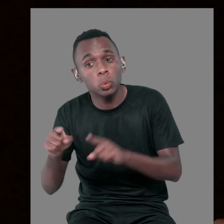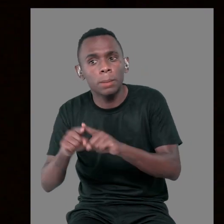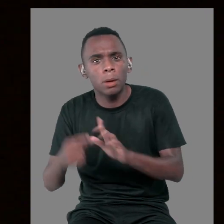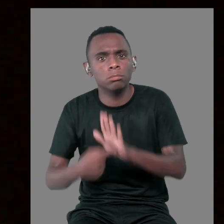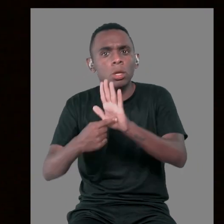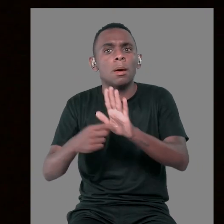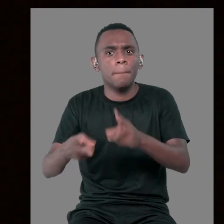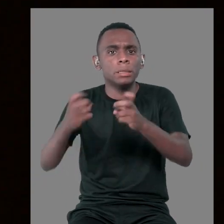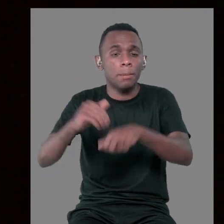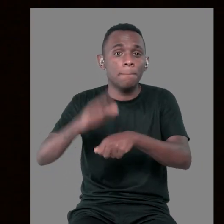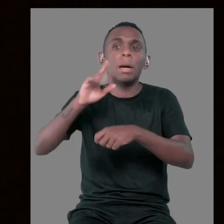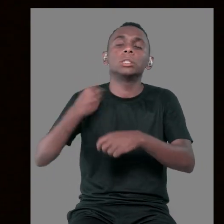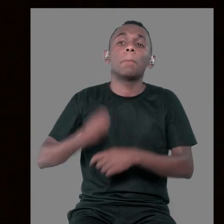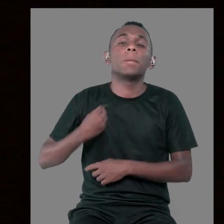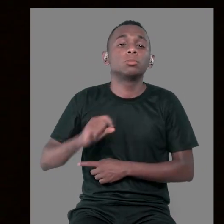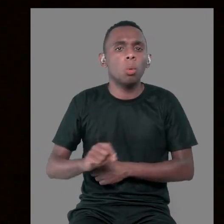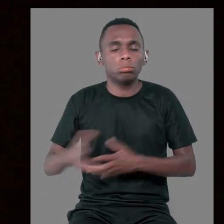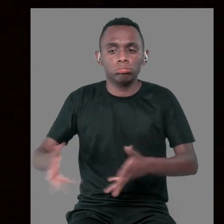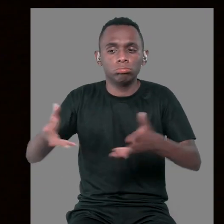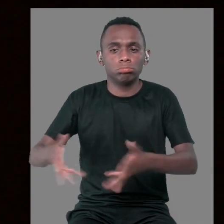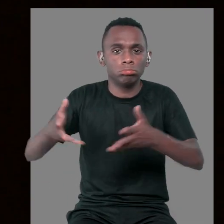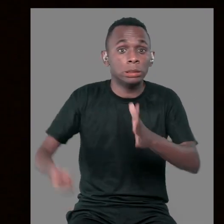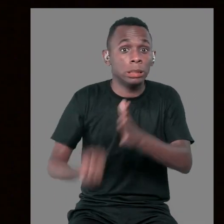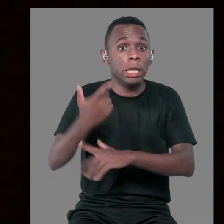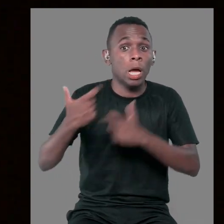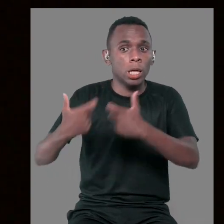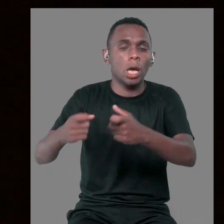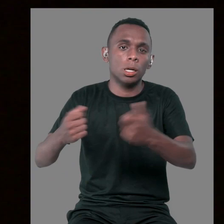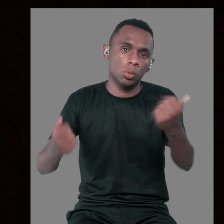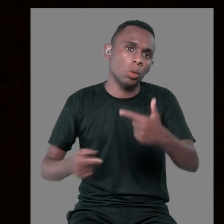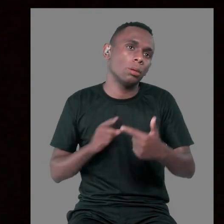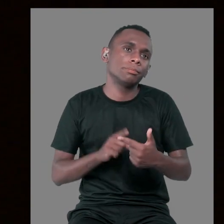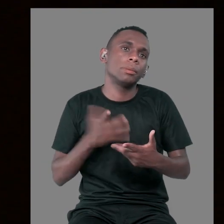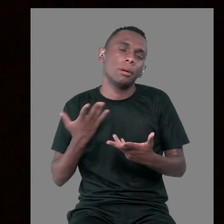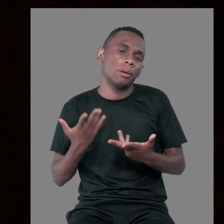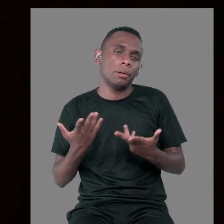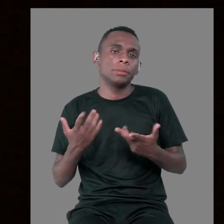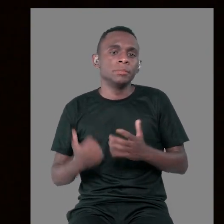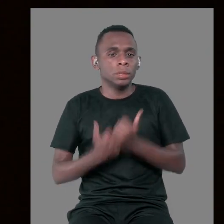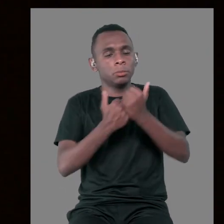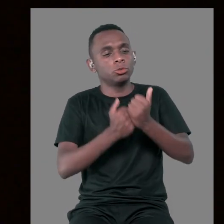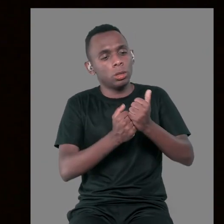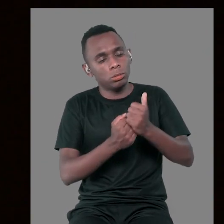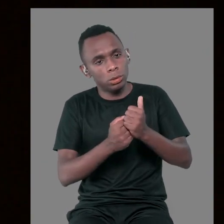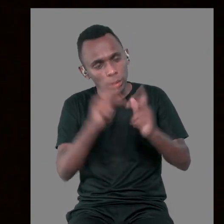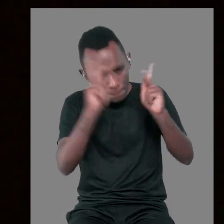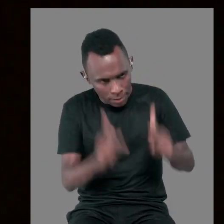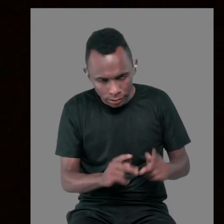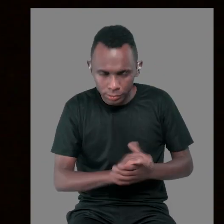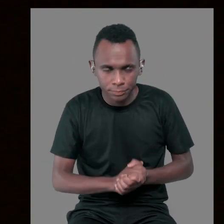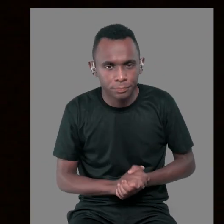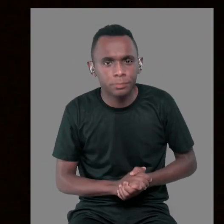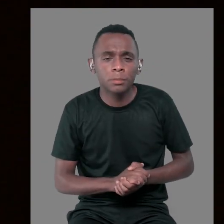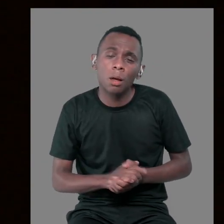participar, fomentar e criar guerras do que fomentar e ajudar na consecução da paz. Eu acho que esse é um dado. Agora, eu estou